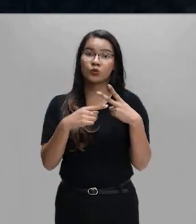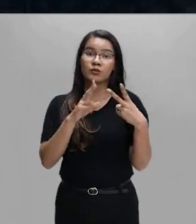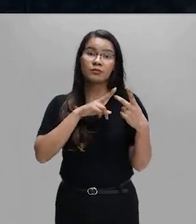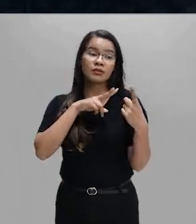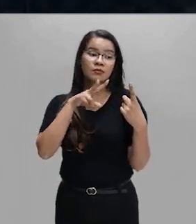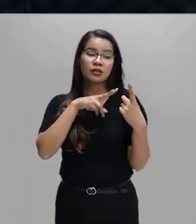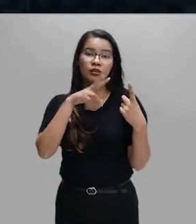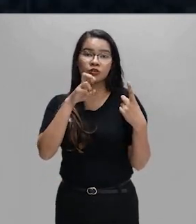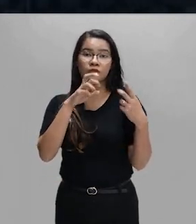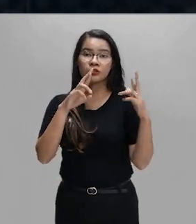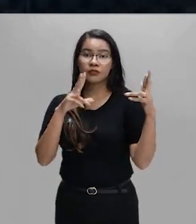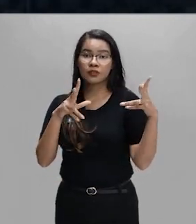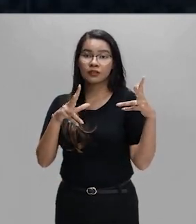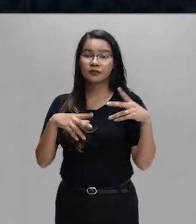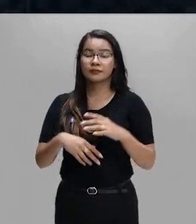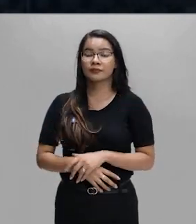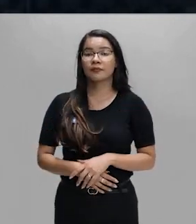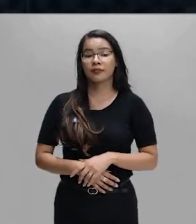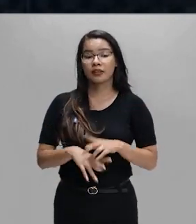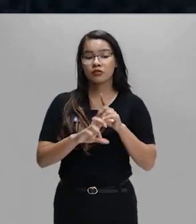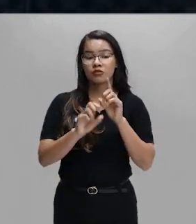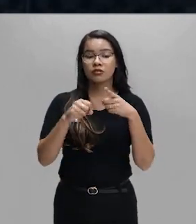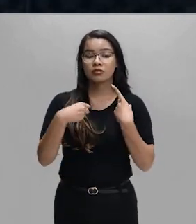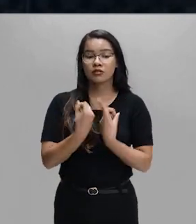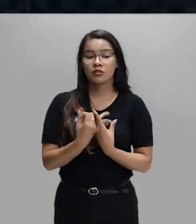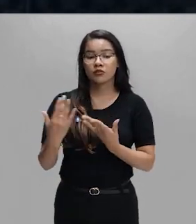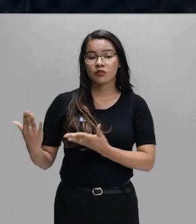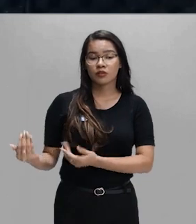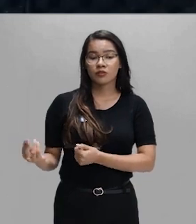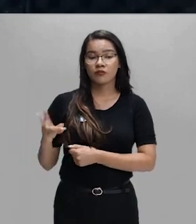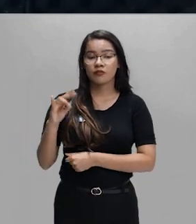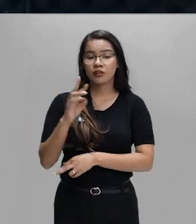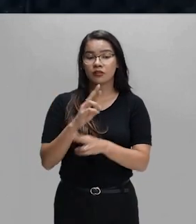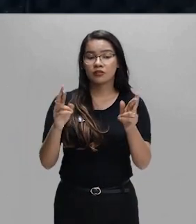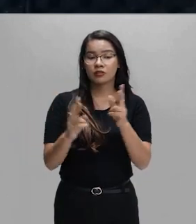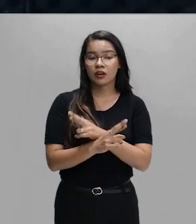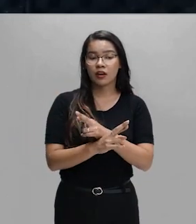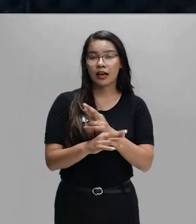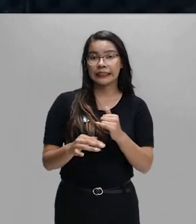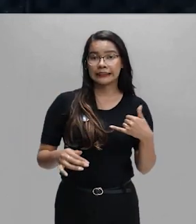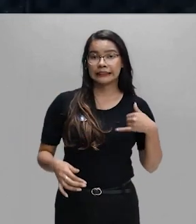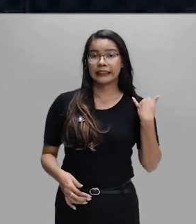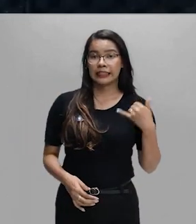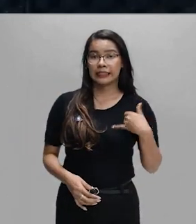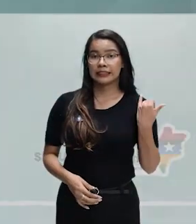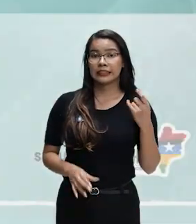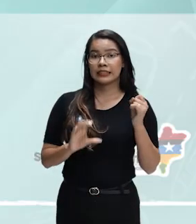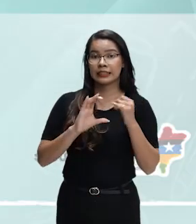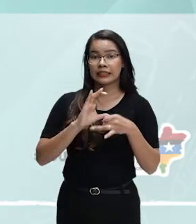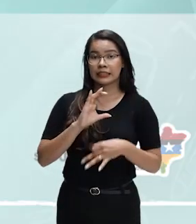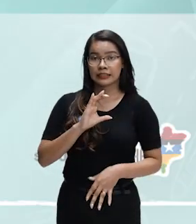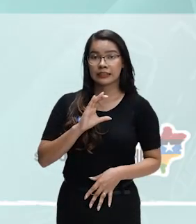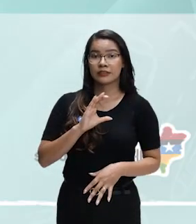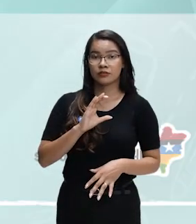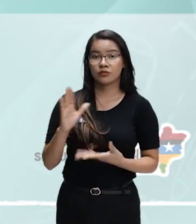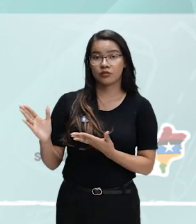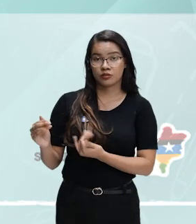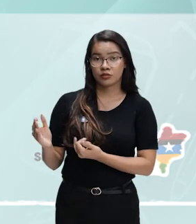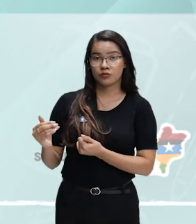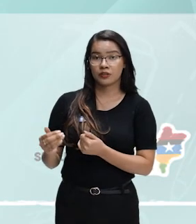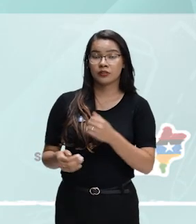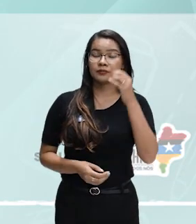perspectivas diferentes. A sociologia da juventude vai associar a questão etária e as características da